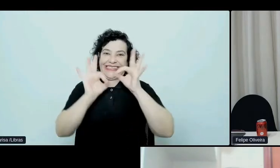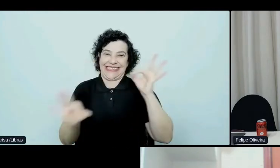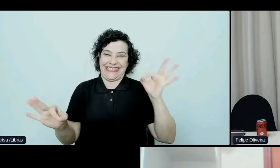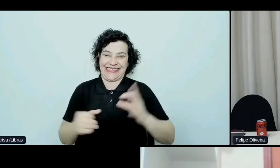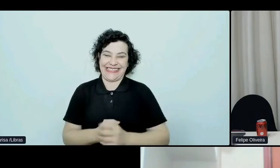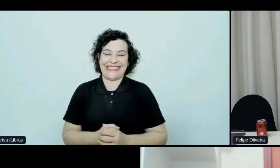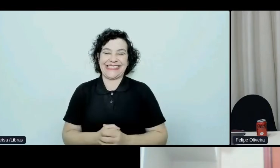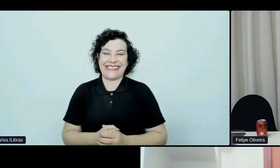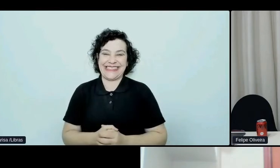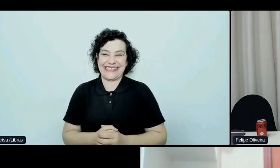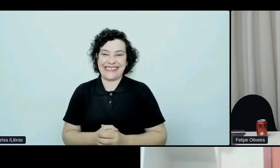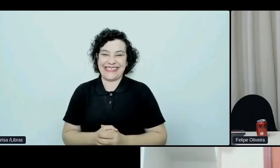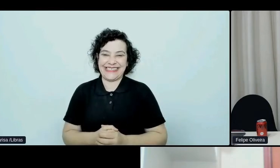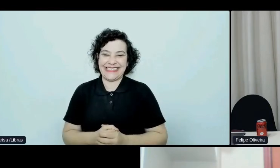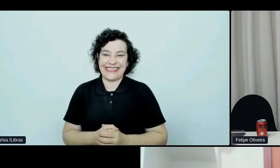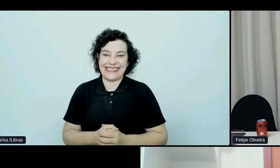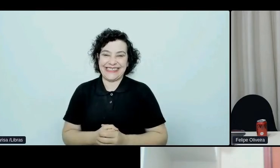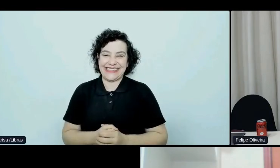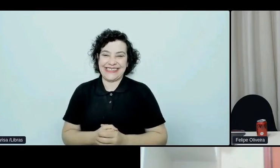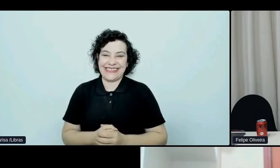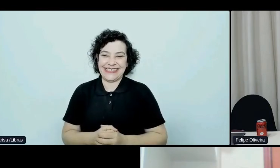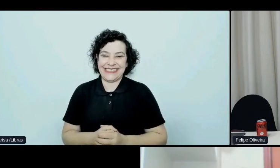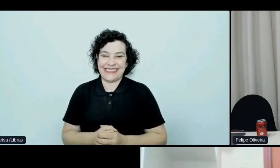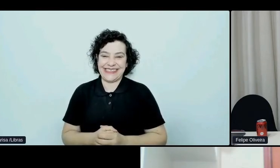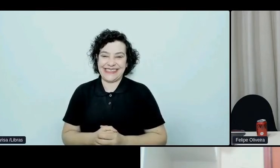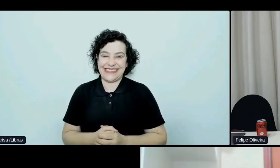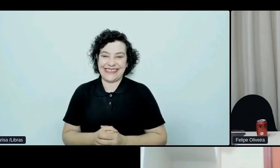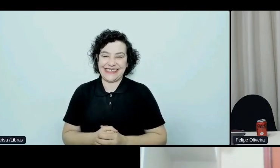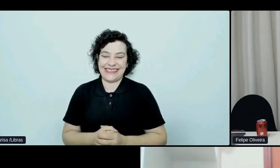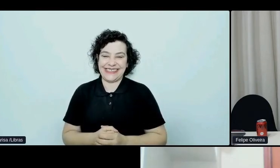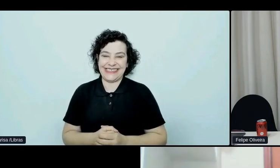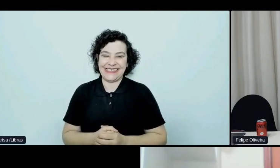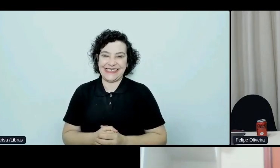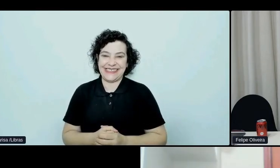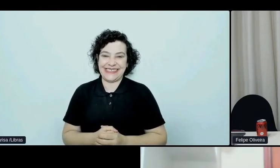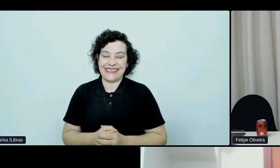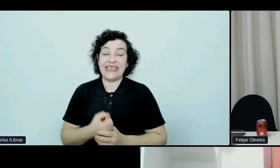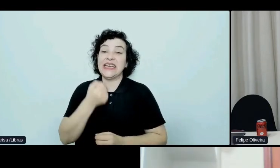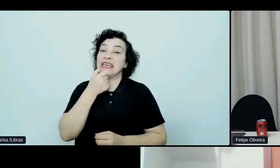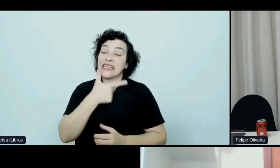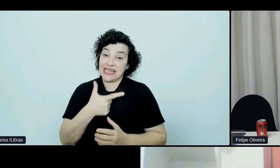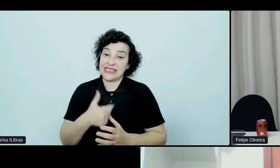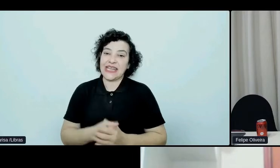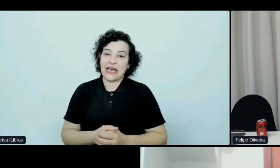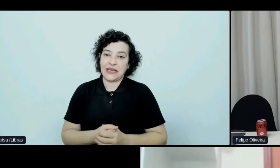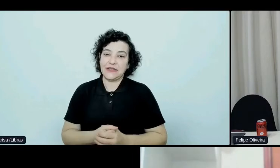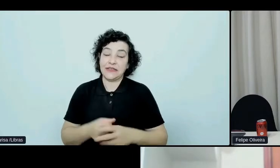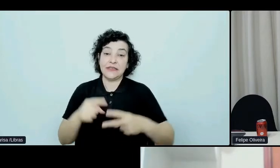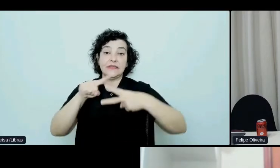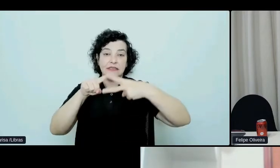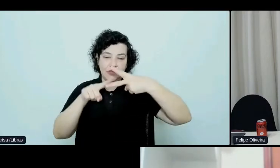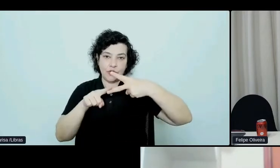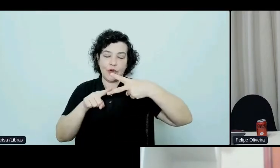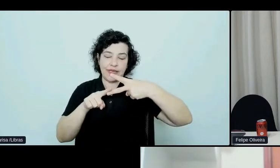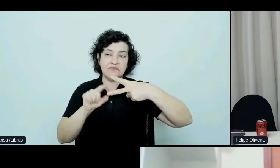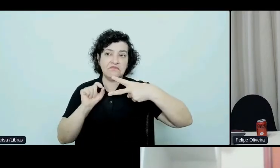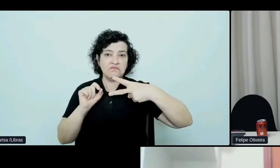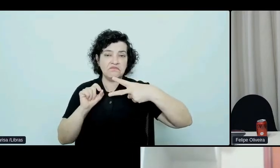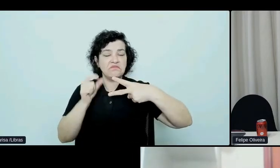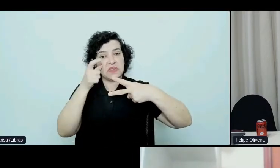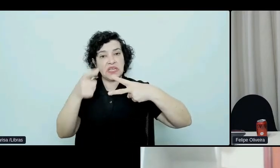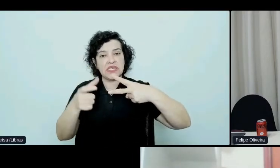você revê, resolve, parte para outra. Agora eu vou parar de falar, porque como a maioria do